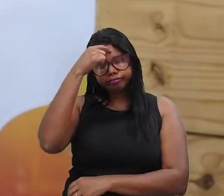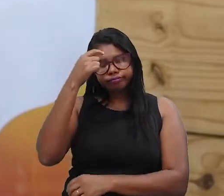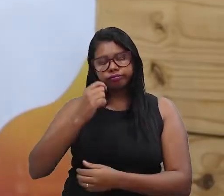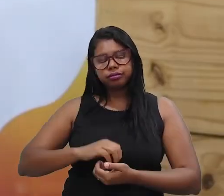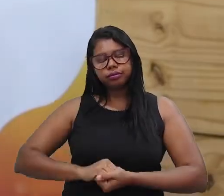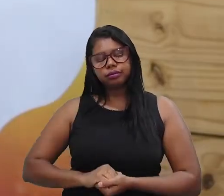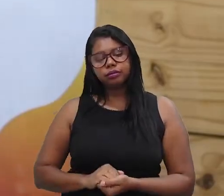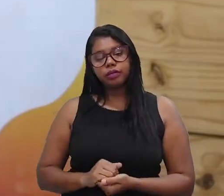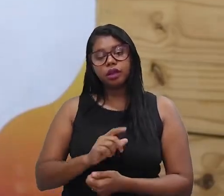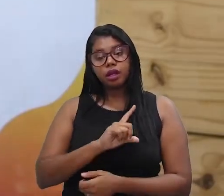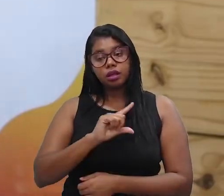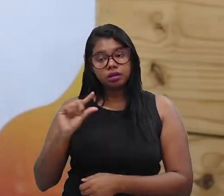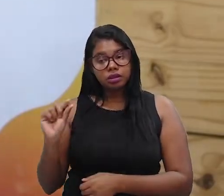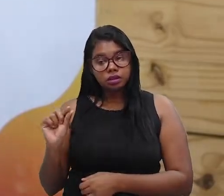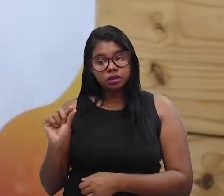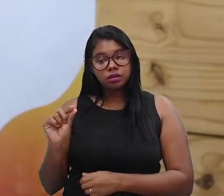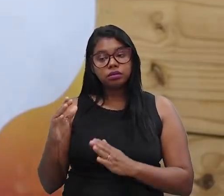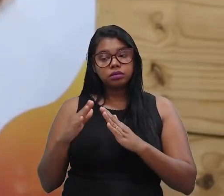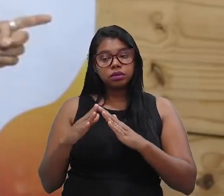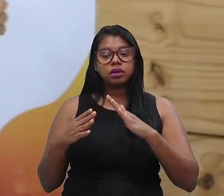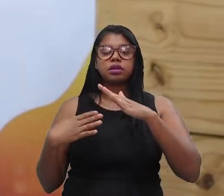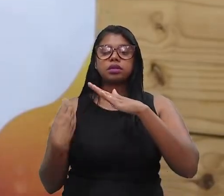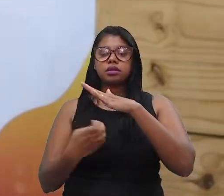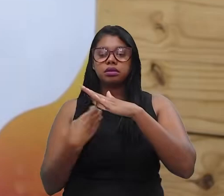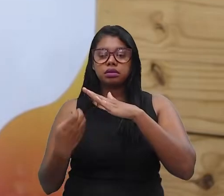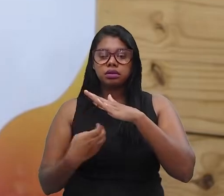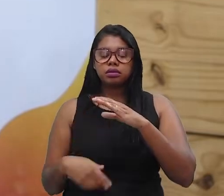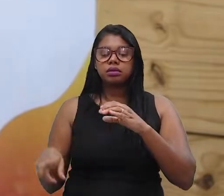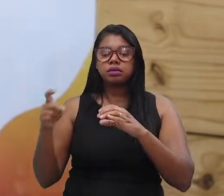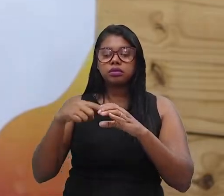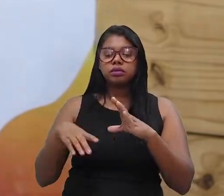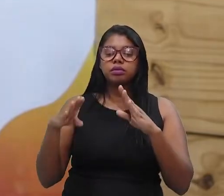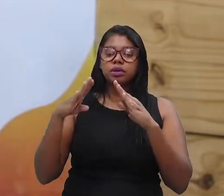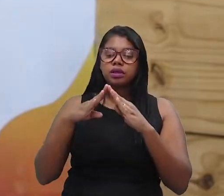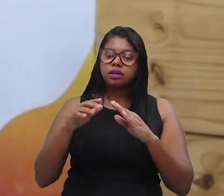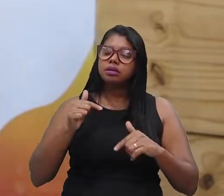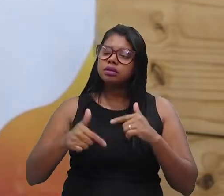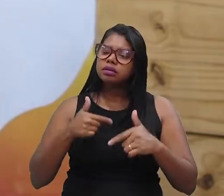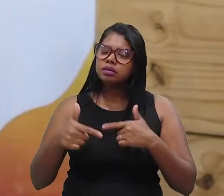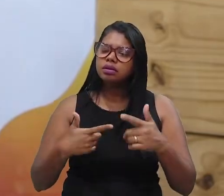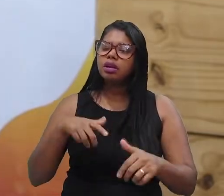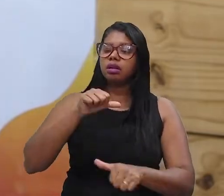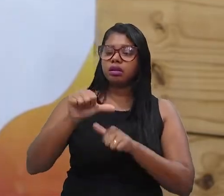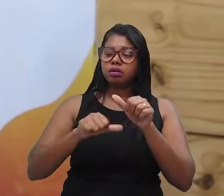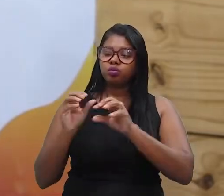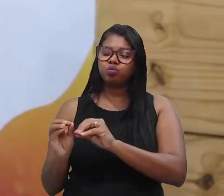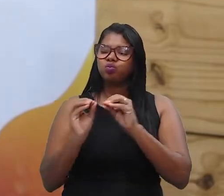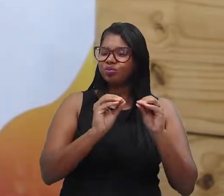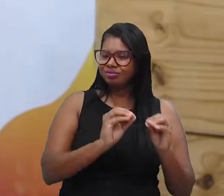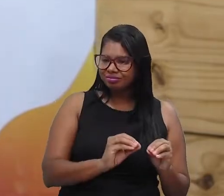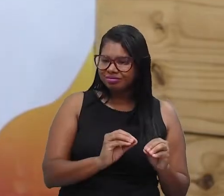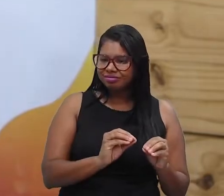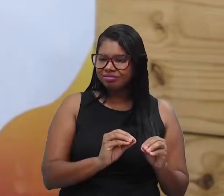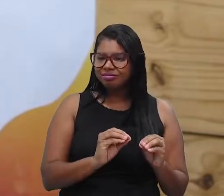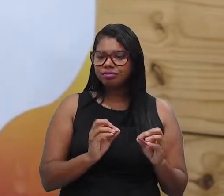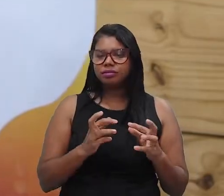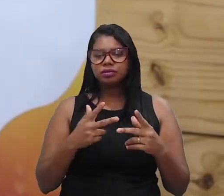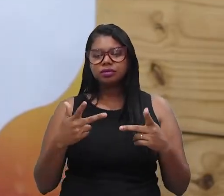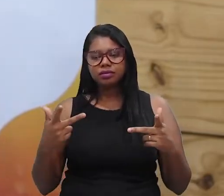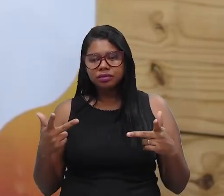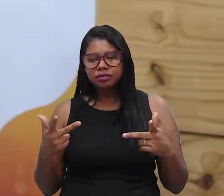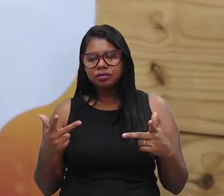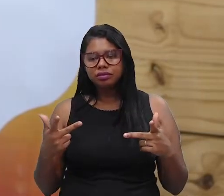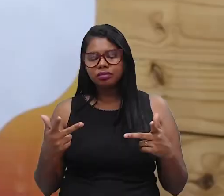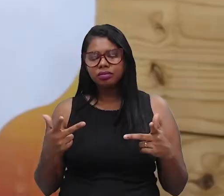nós saímos da empresa e fomos trabalhar em casa. A mudança desse ambiente trouxe alguns